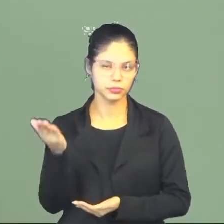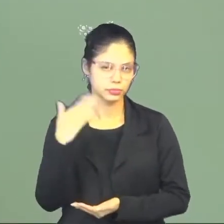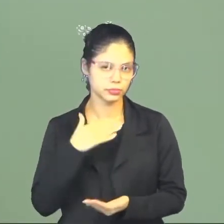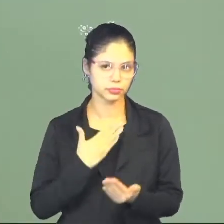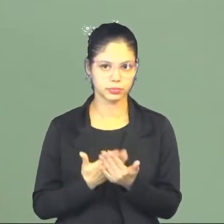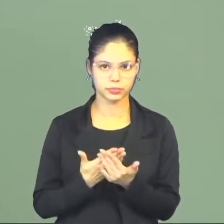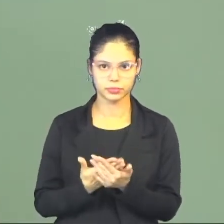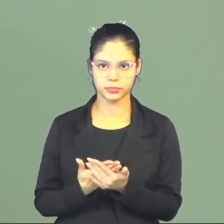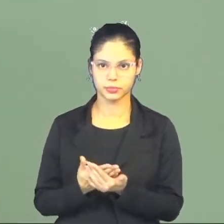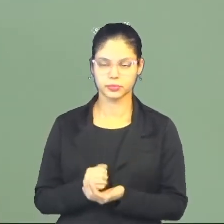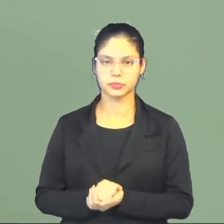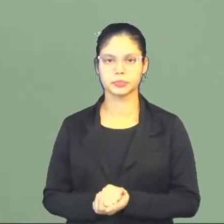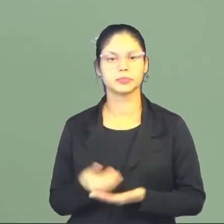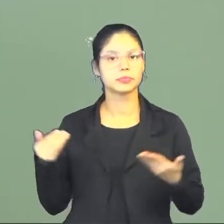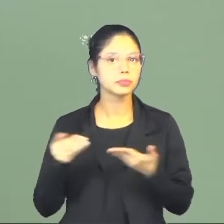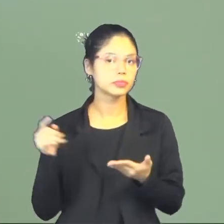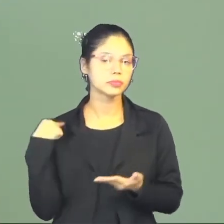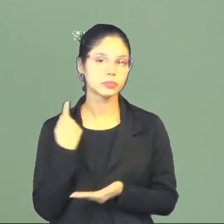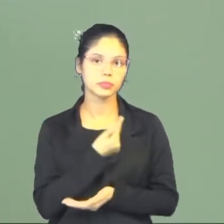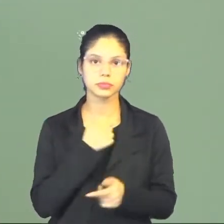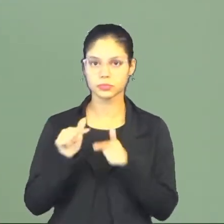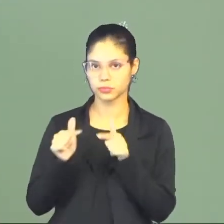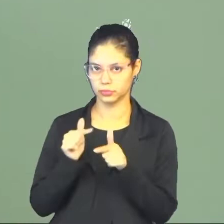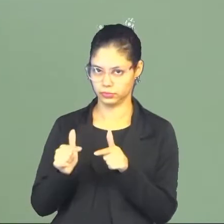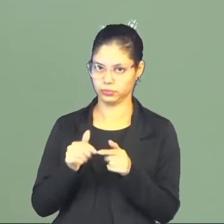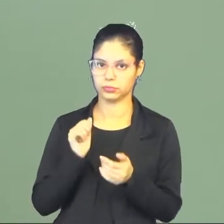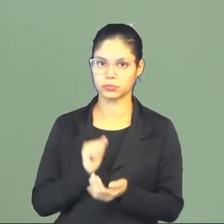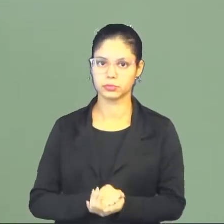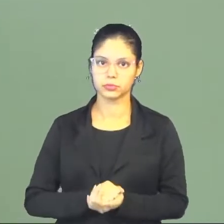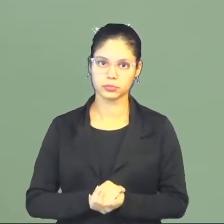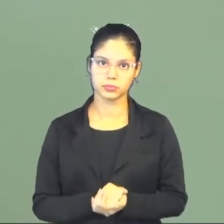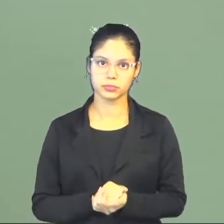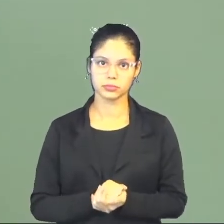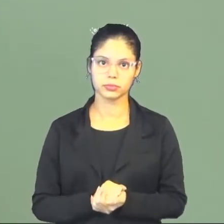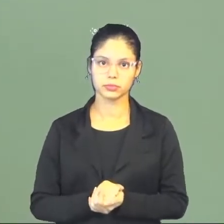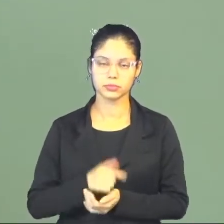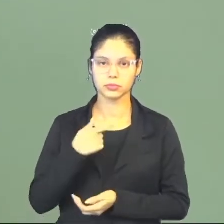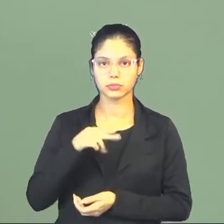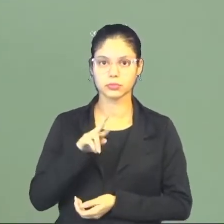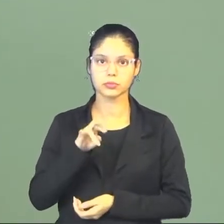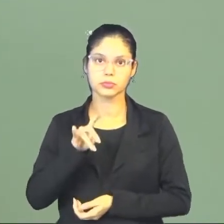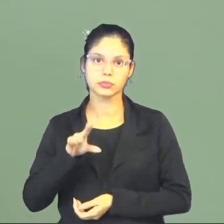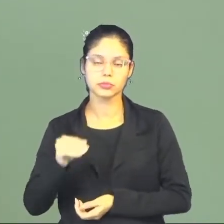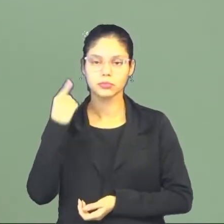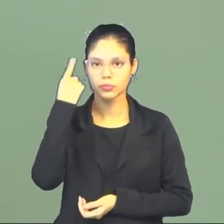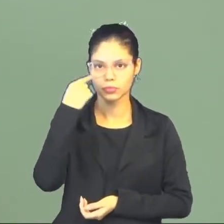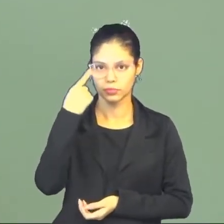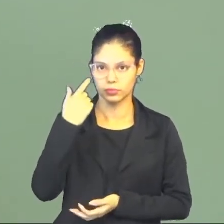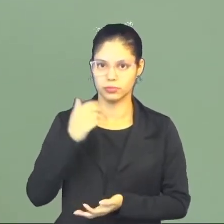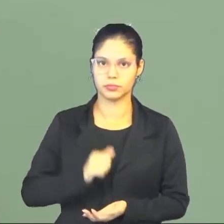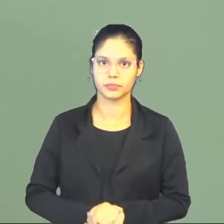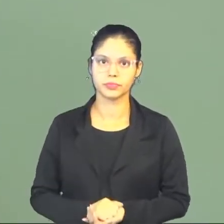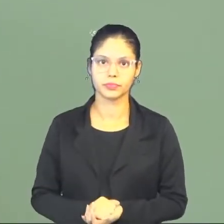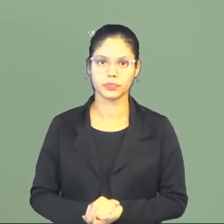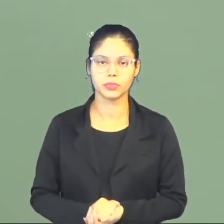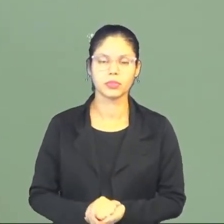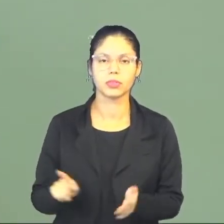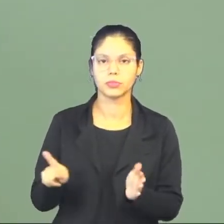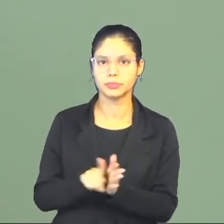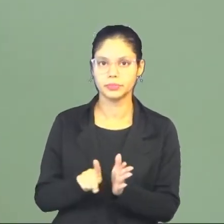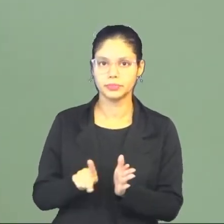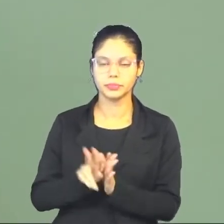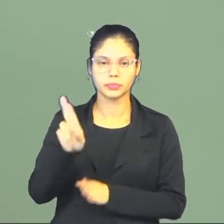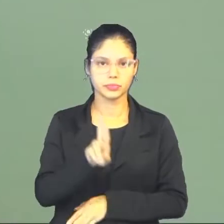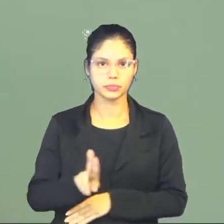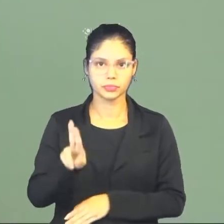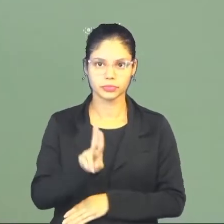estudar? Hoje, galerinha, nós vamos trabalhar um pouco da nossa gramática normativa da língua espanhola, mais especificamente o uso